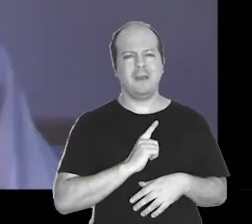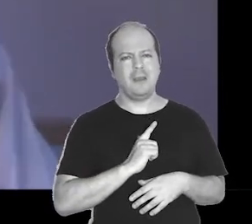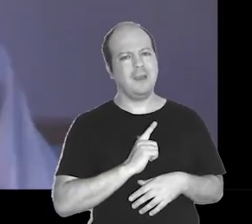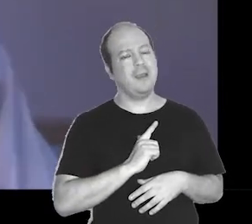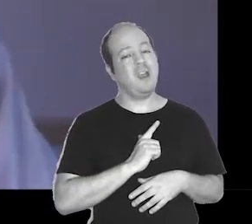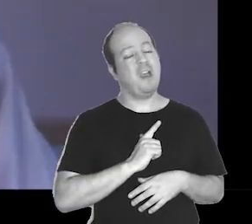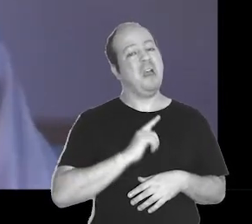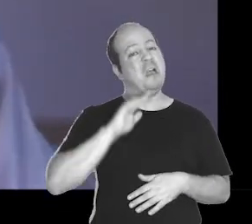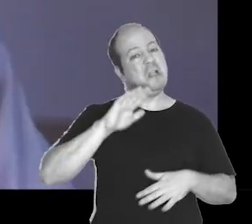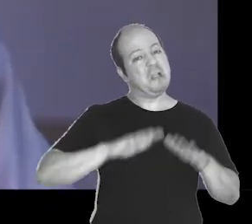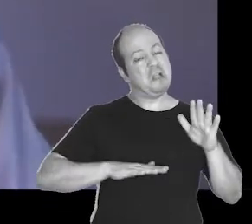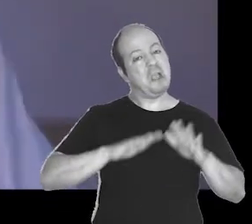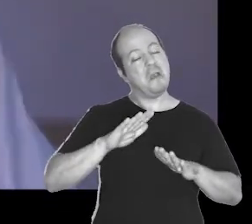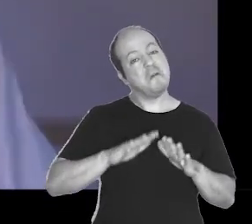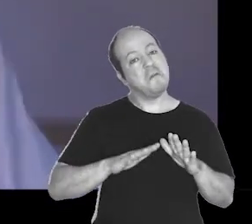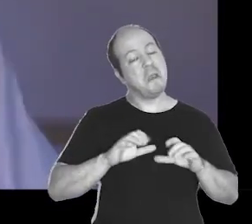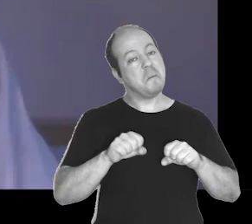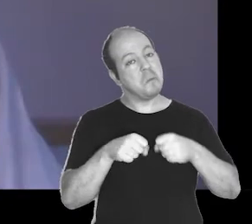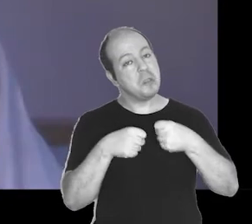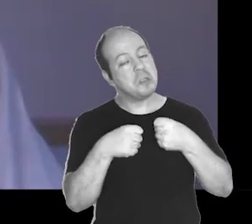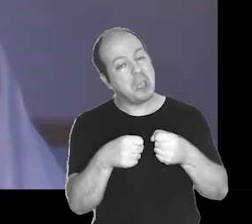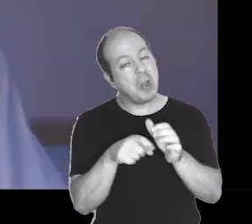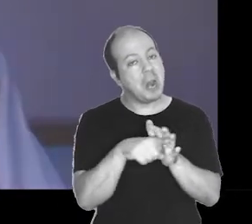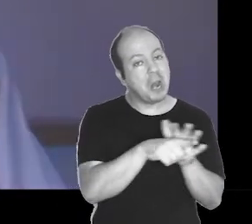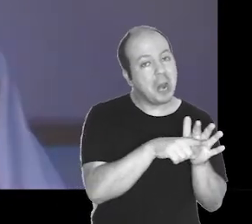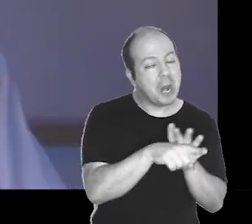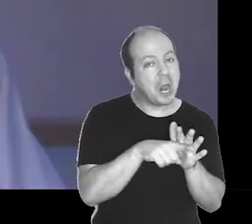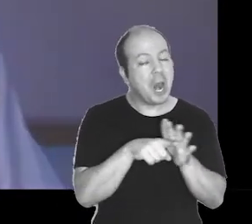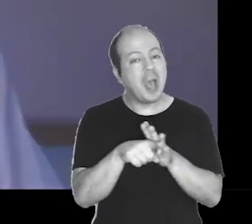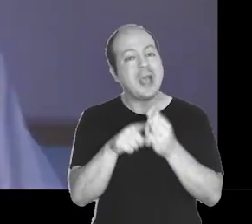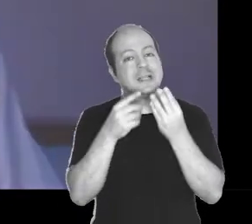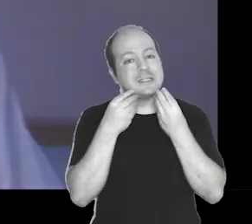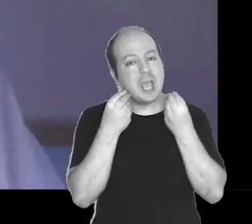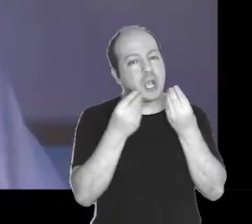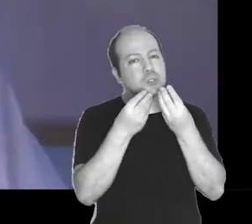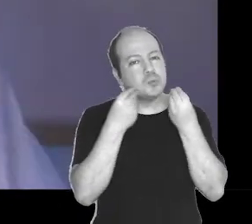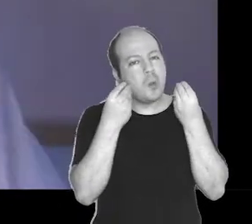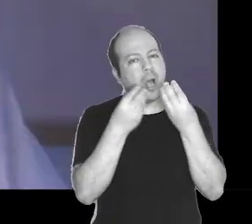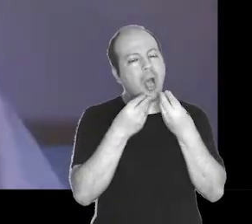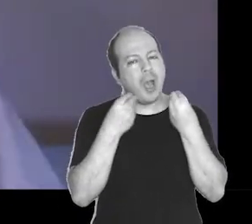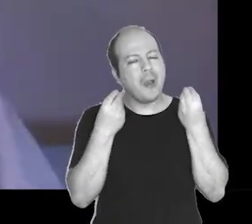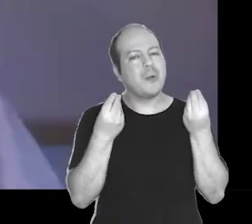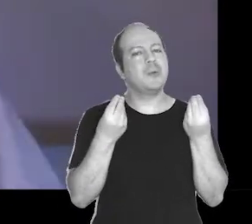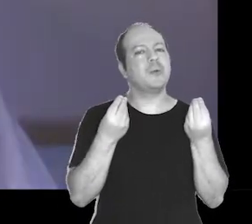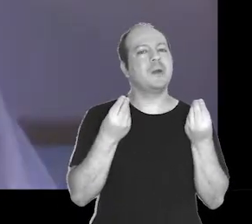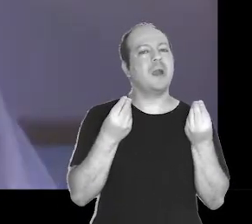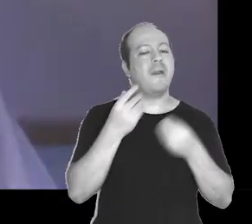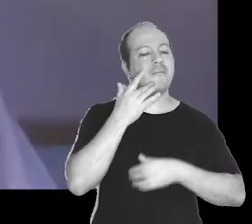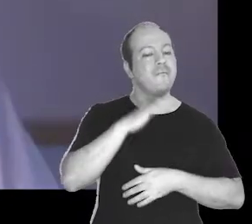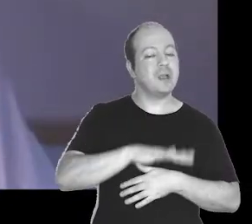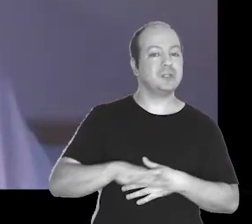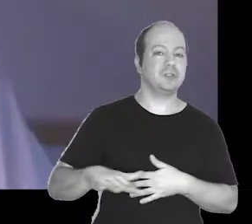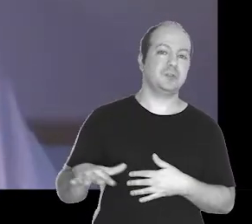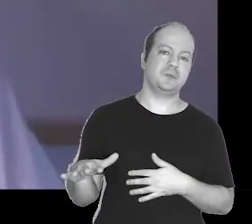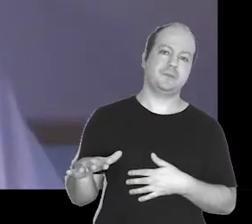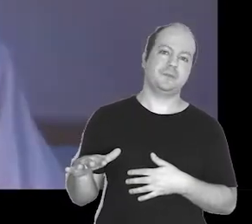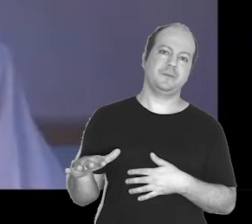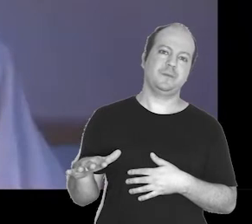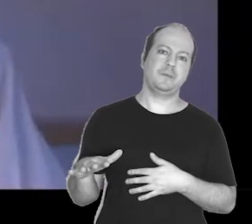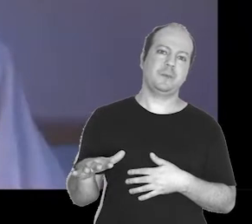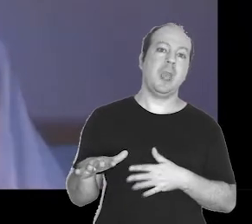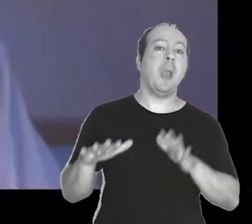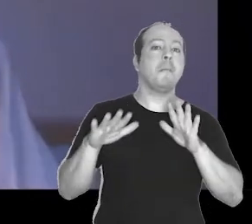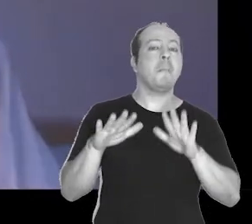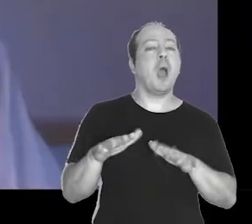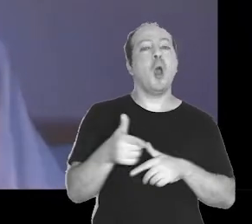No mínimo, um processo ambíguo de investigação sexual infantil. Por